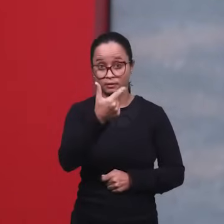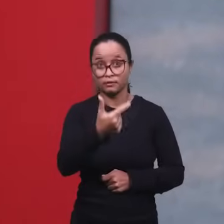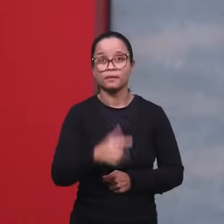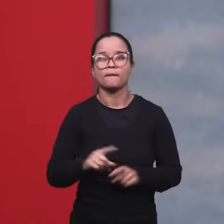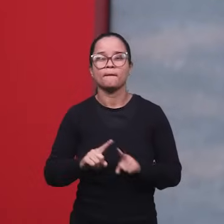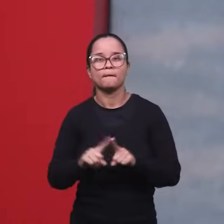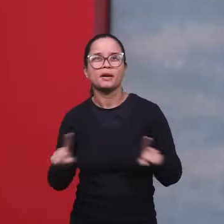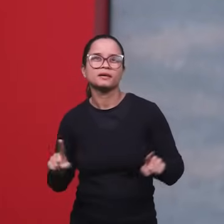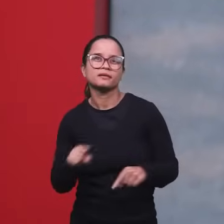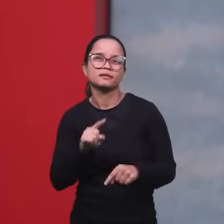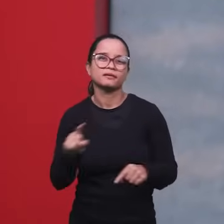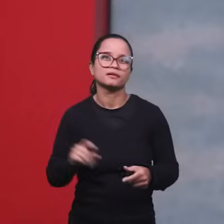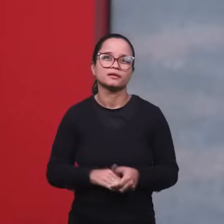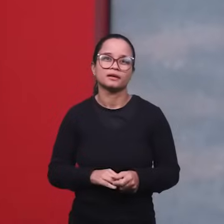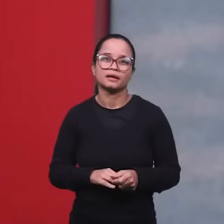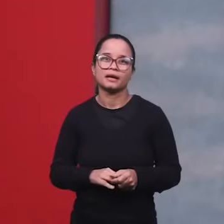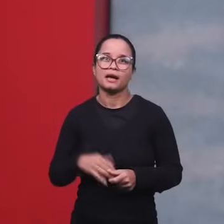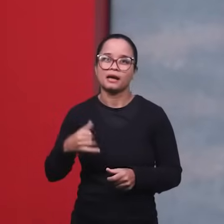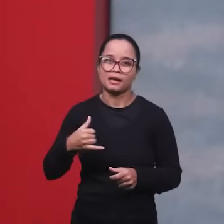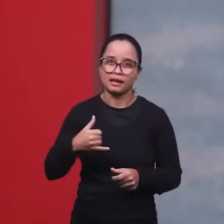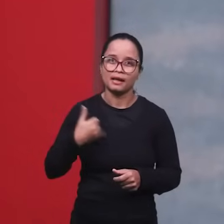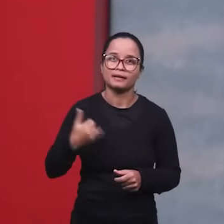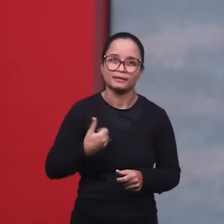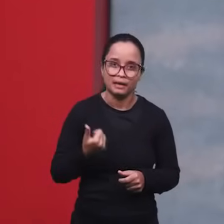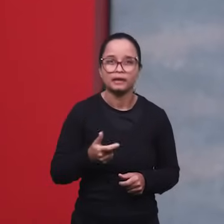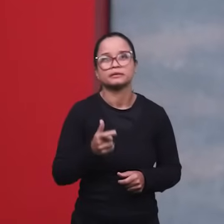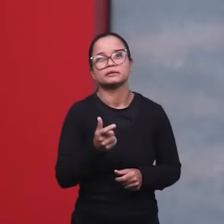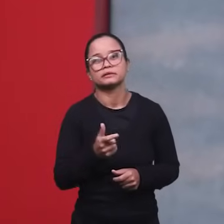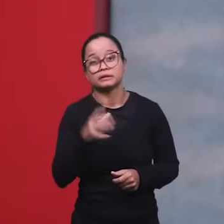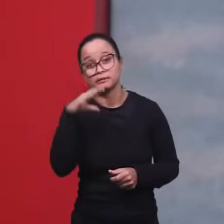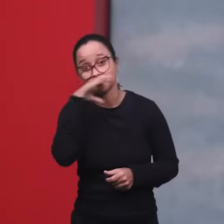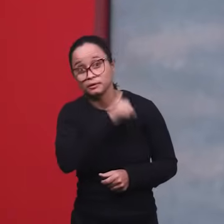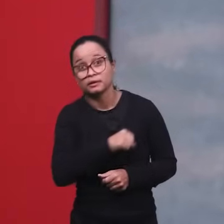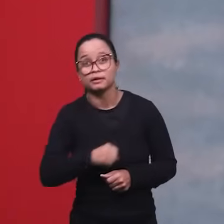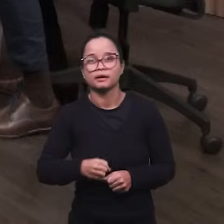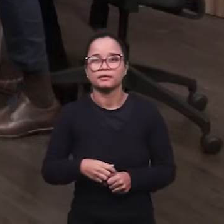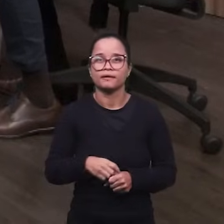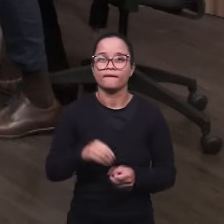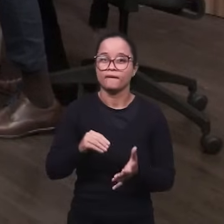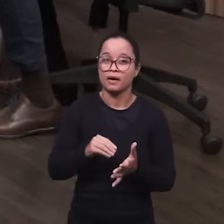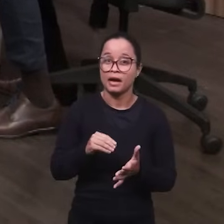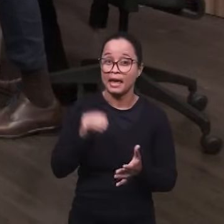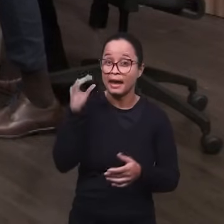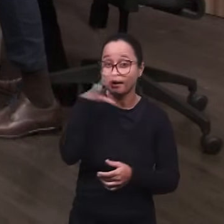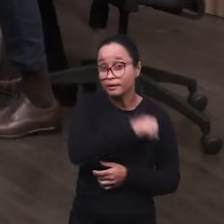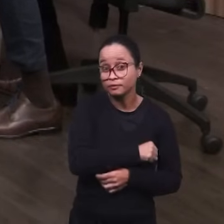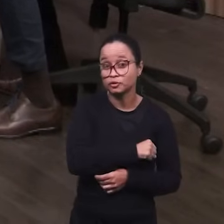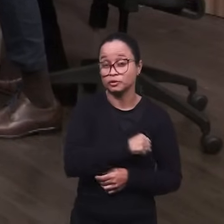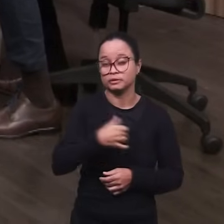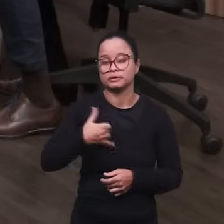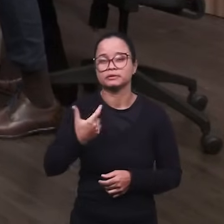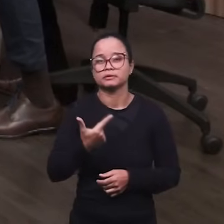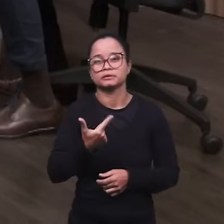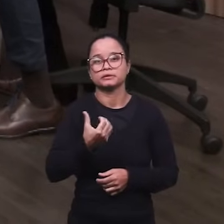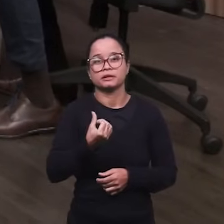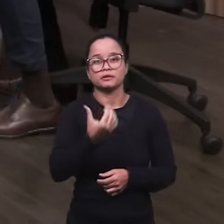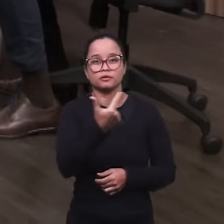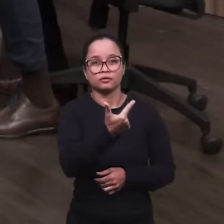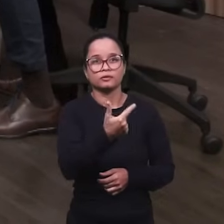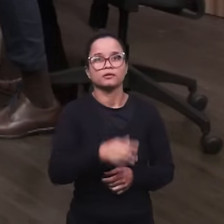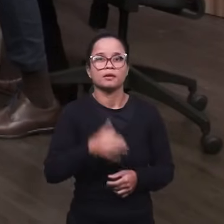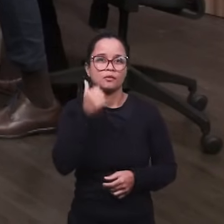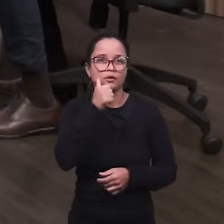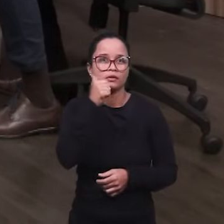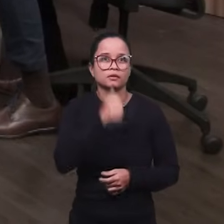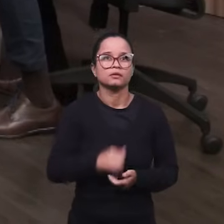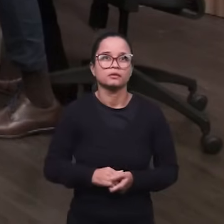olha, não fiquem desapontados porque essa idade chega, e chega rápido. Então não falta muito, porque chega muito rápido. Então, assim, 62